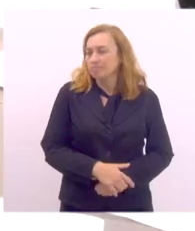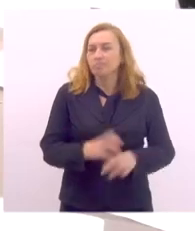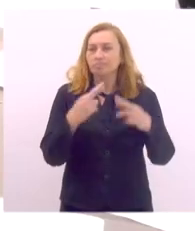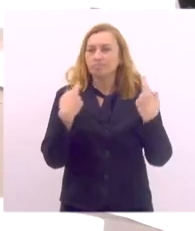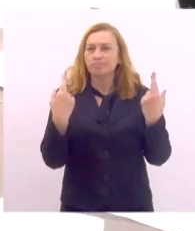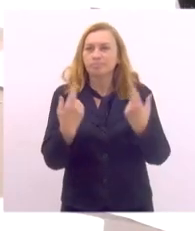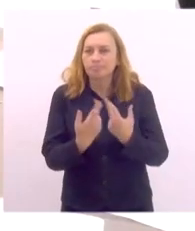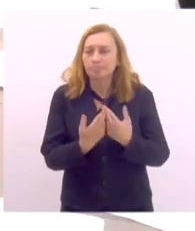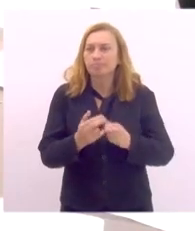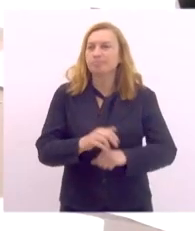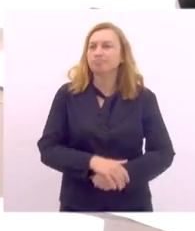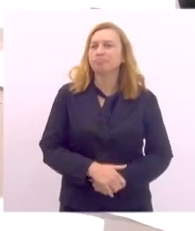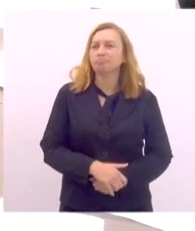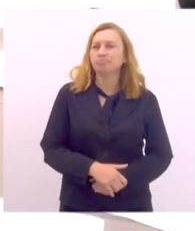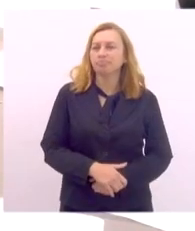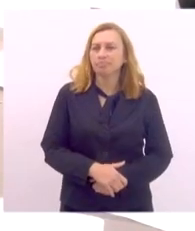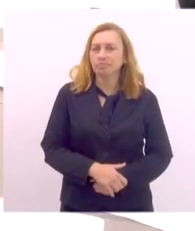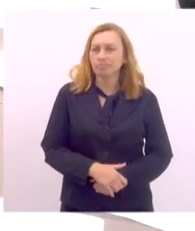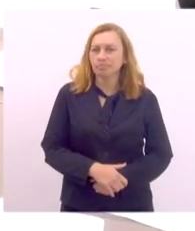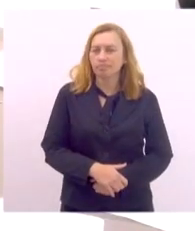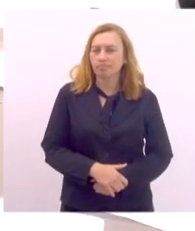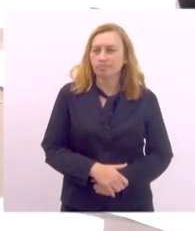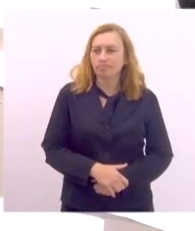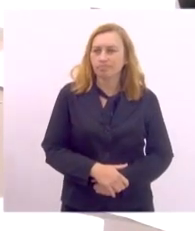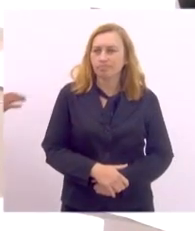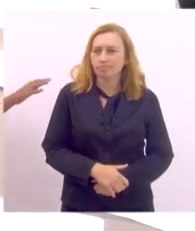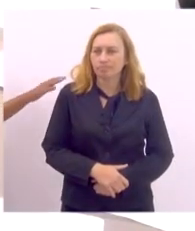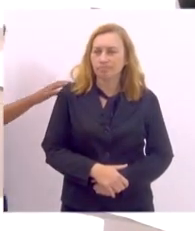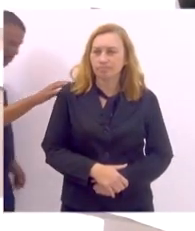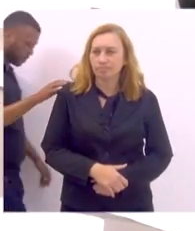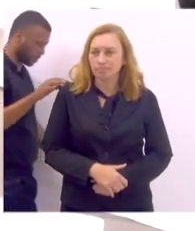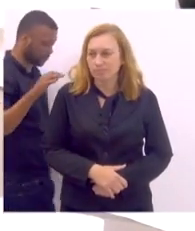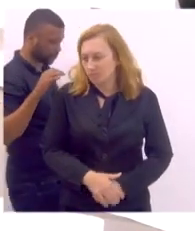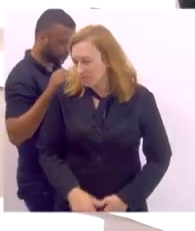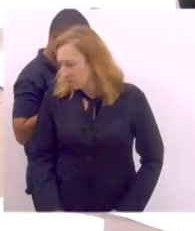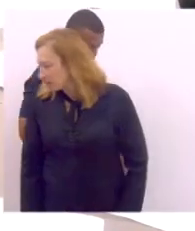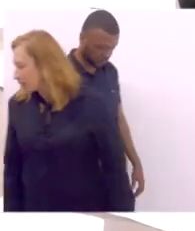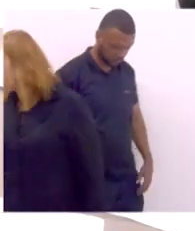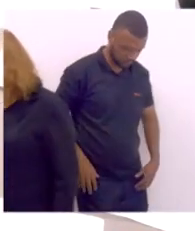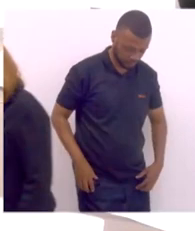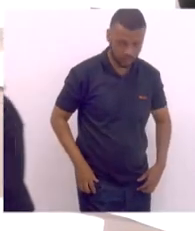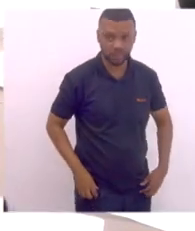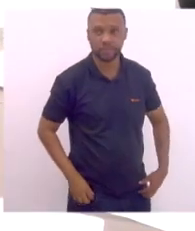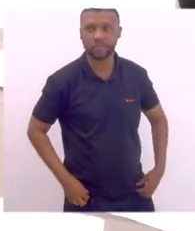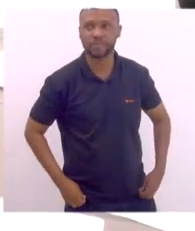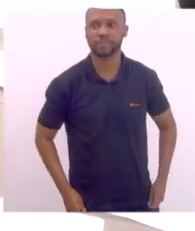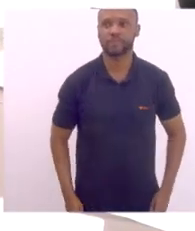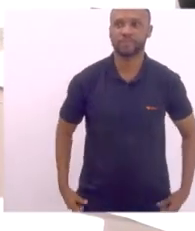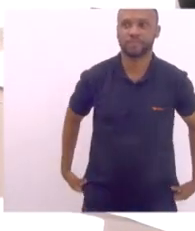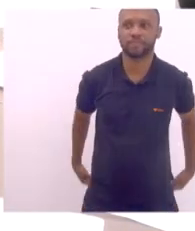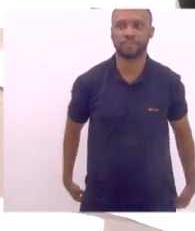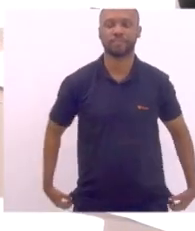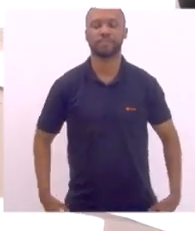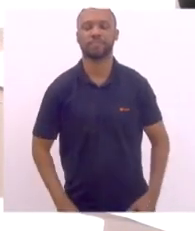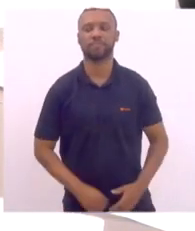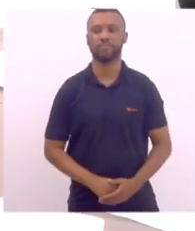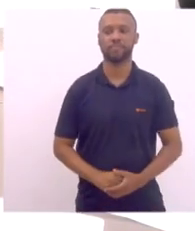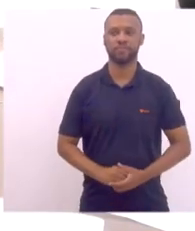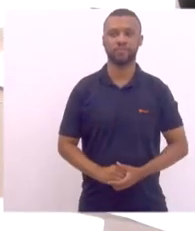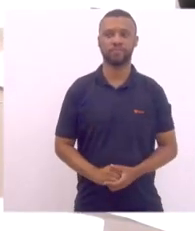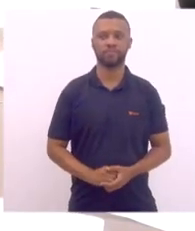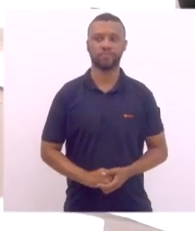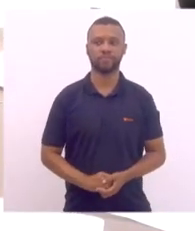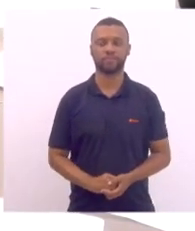reunião, não sei se foi de colher de líder, mas uma das muitas reuniões presididas pelo deputado